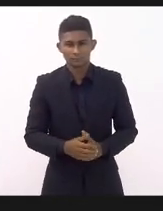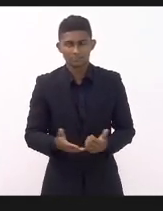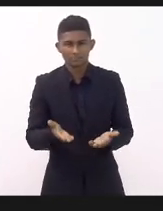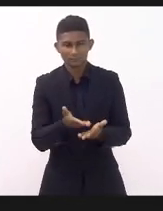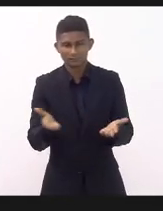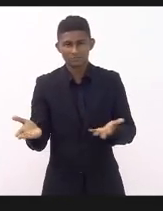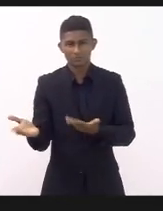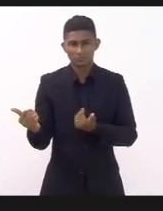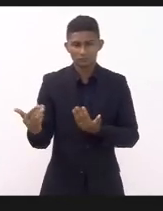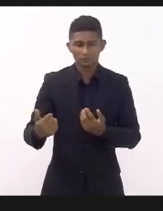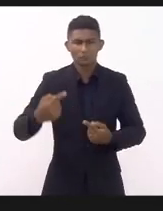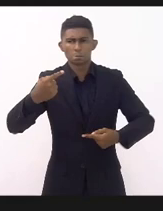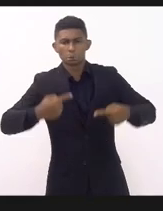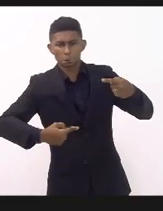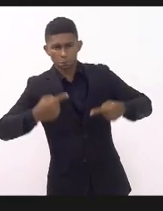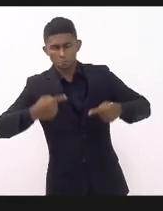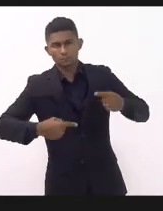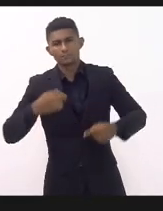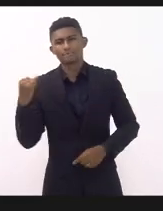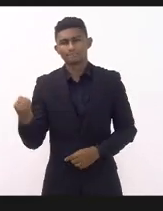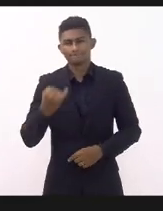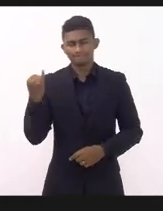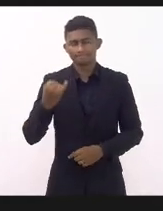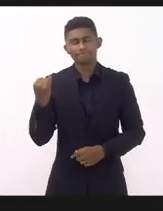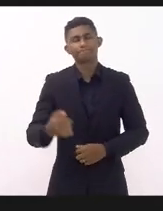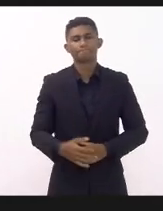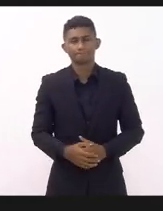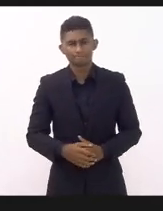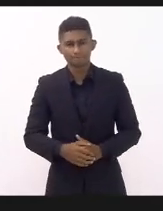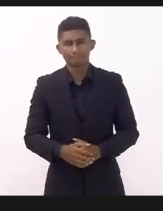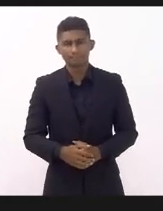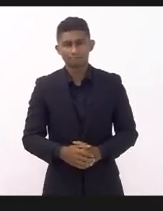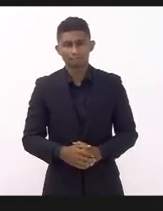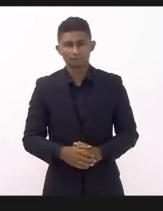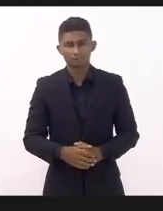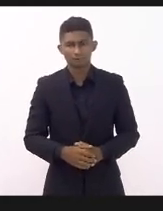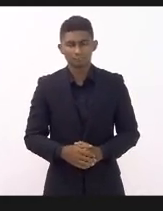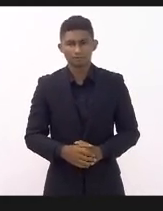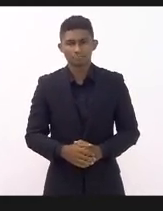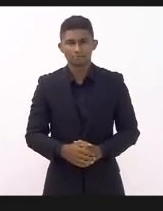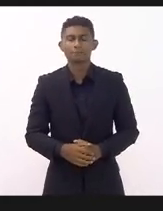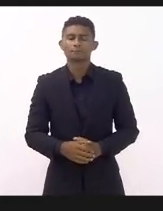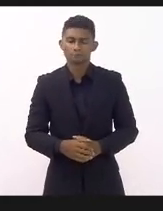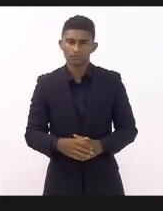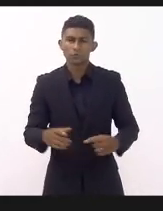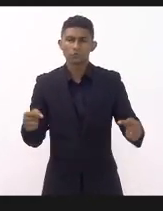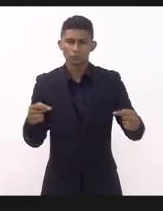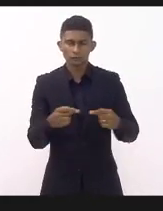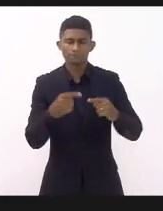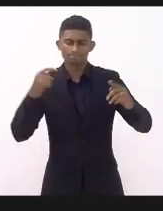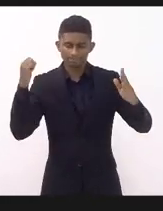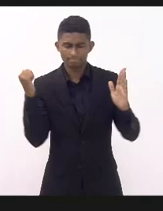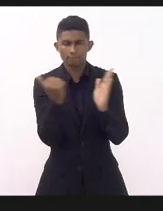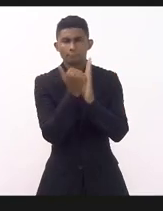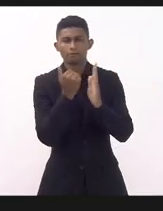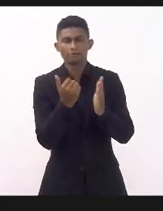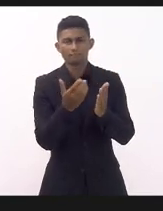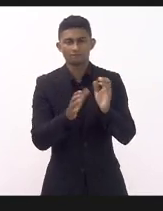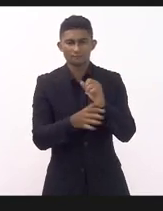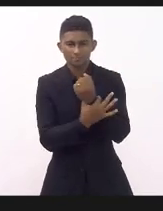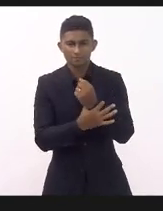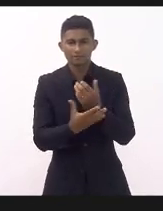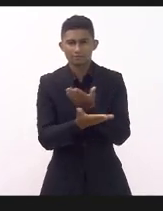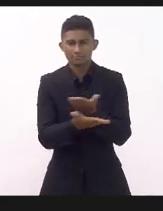na política institucional, na política legislativa, é um marco central da garantia dessa oportunidade, desse